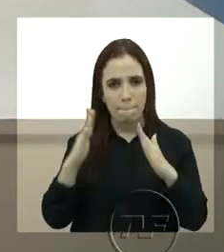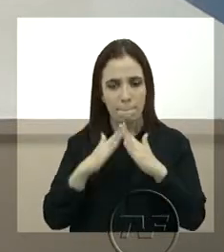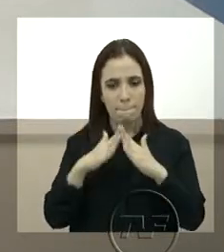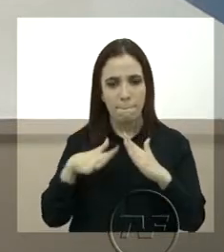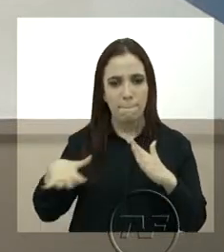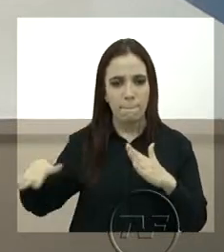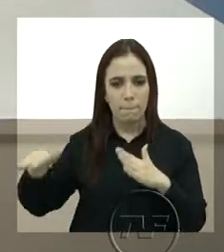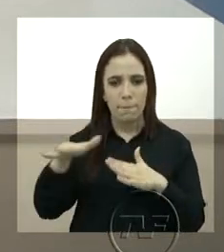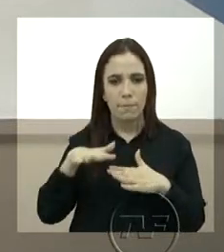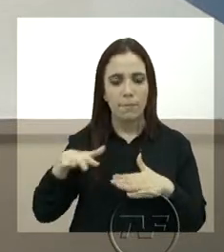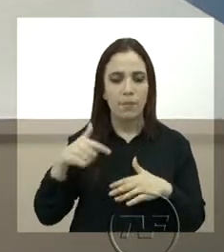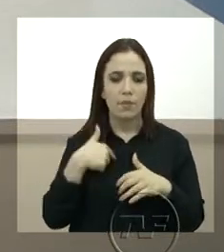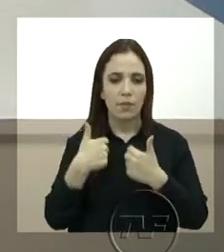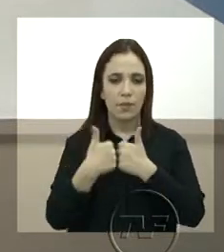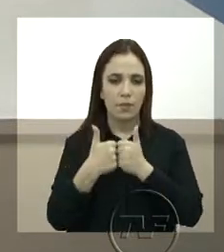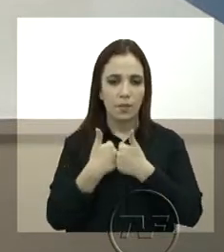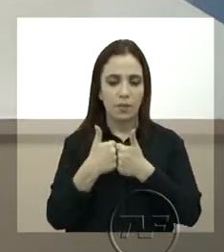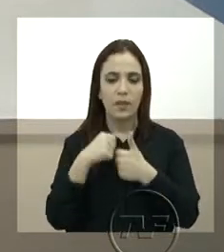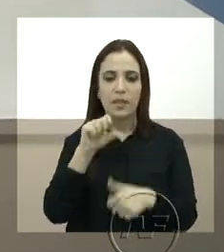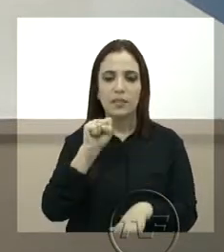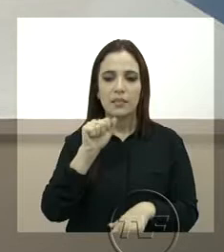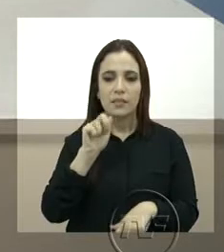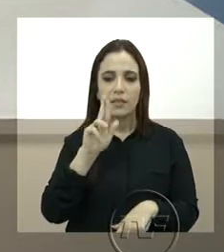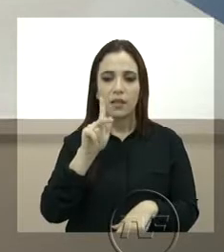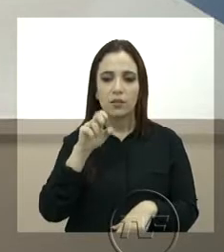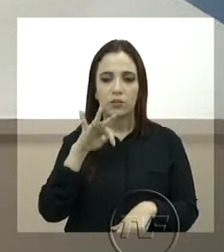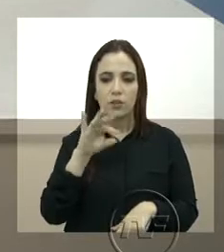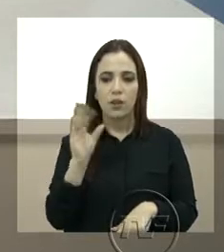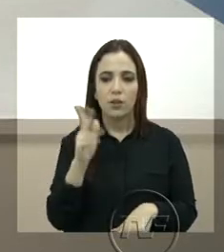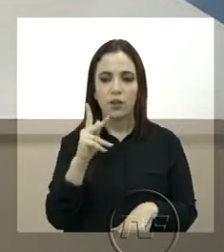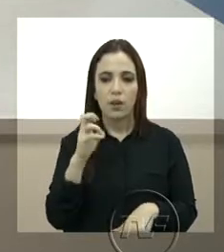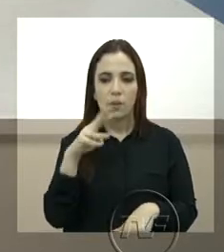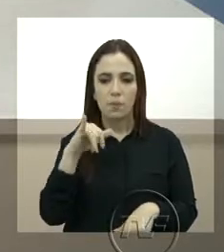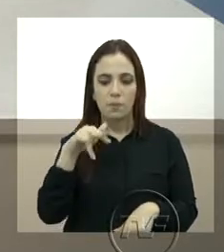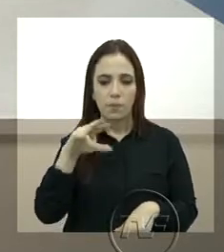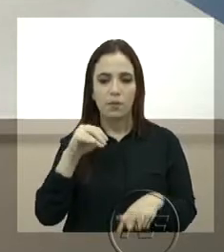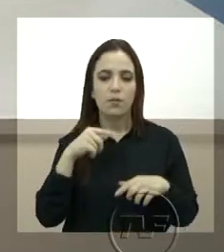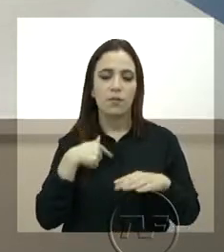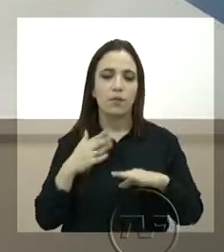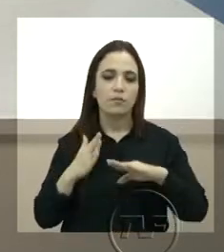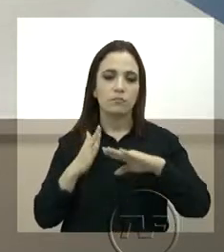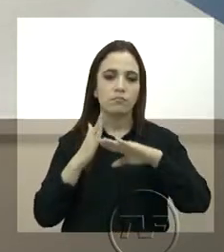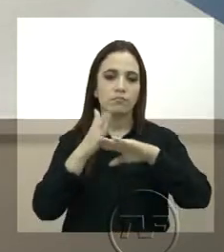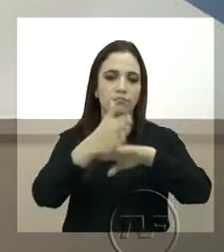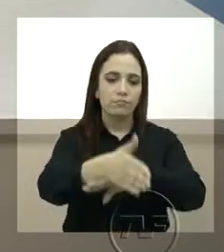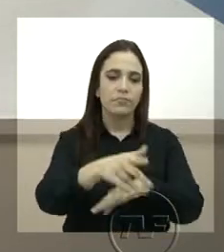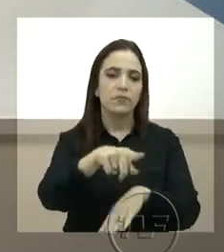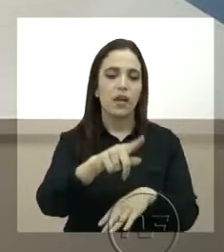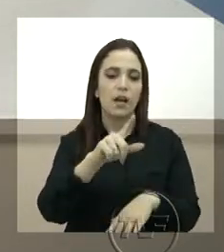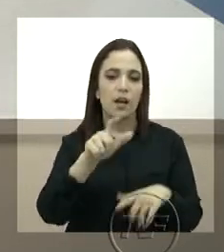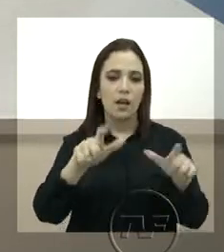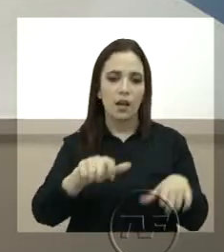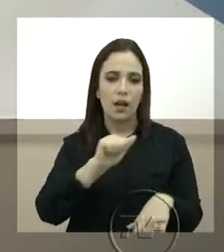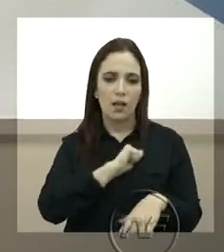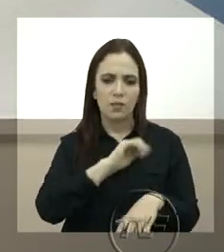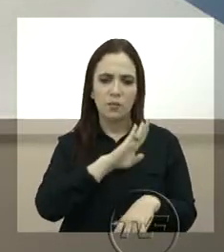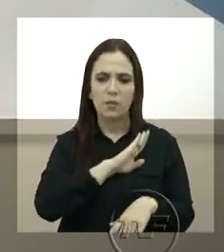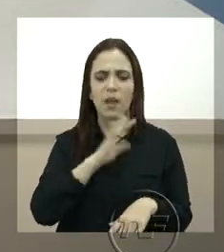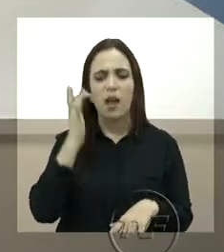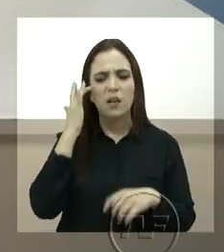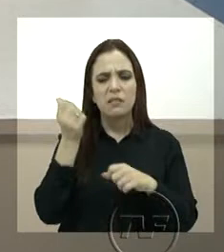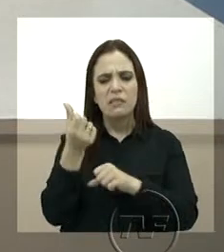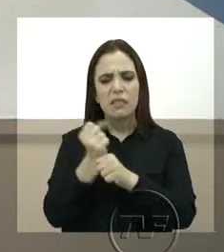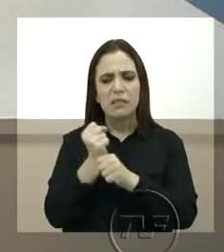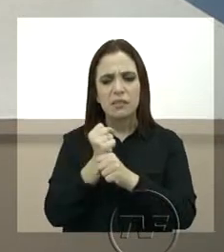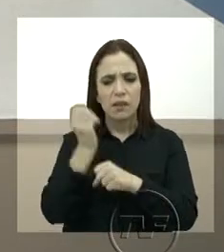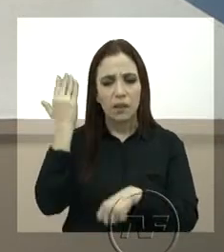eu tomei o ônibus Sargento Hermínio e fui até o terminal de Antônio Bezerra. Né, outro já está com tempo, isso há uns 6 anos,